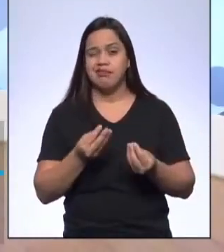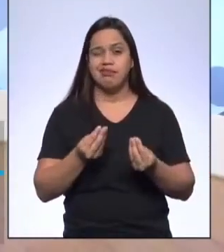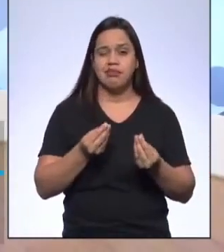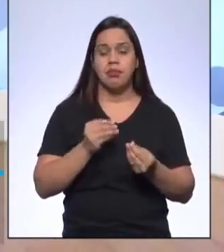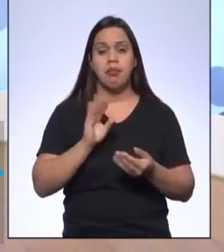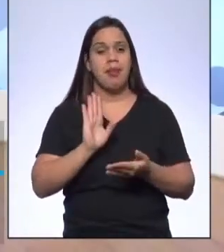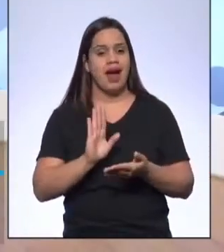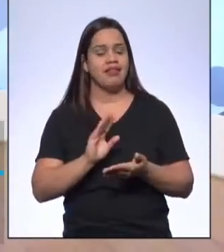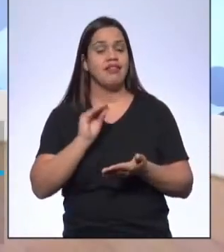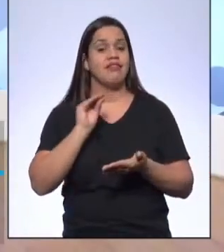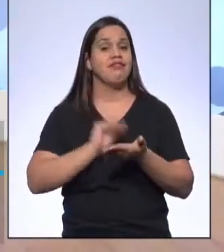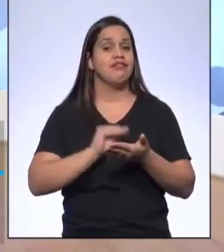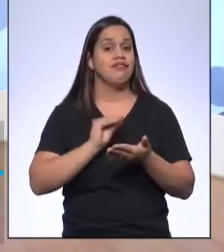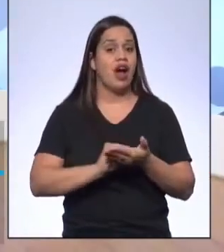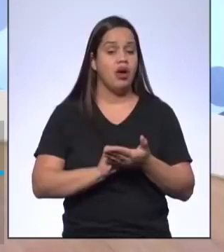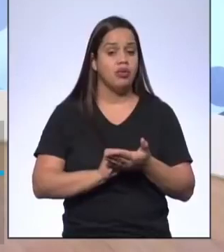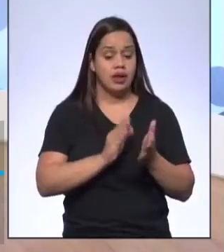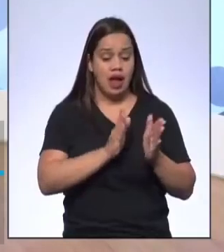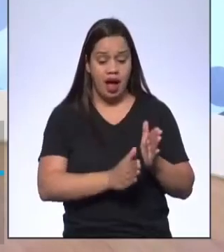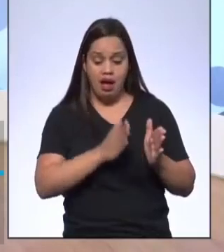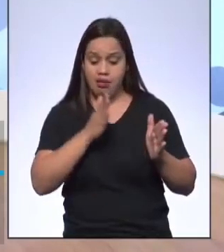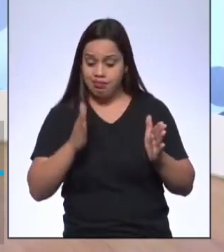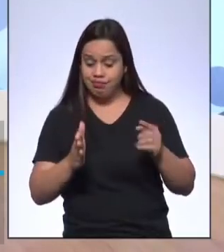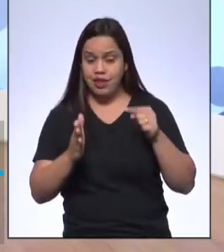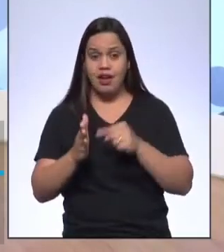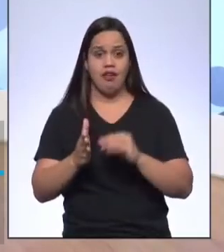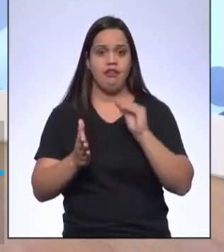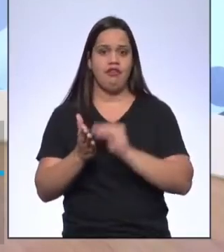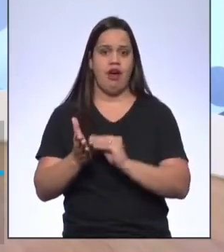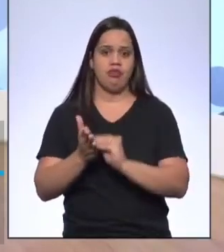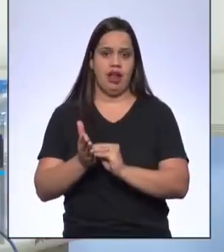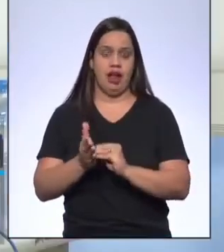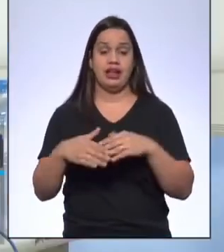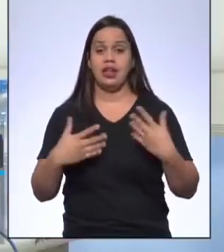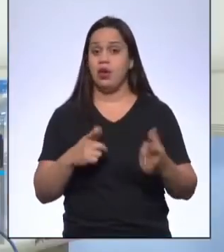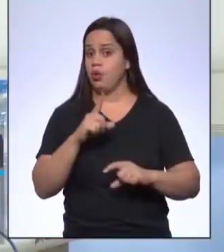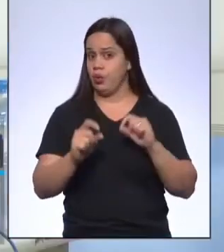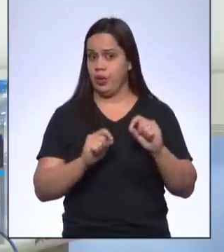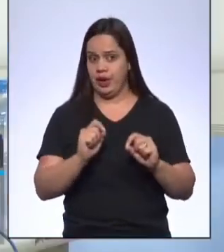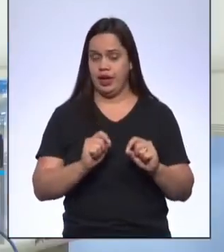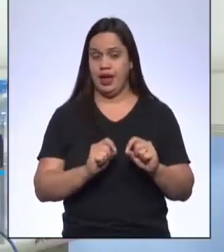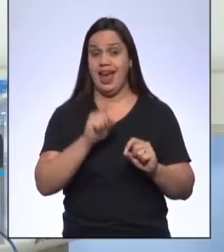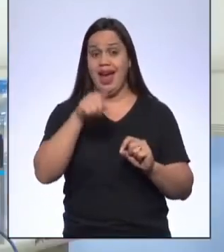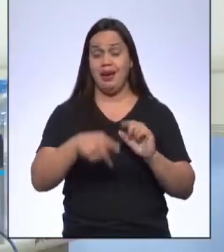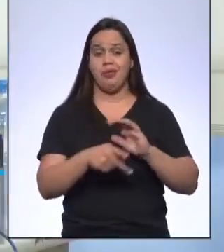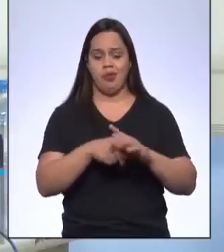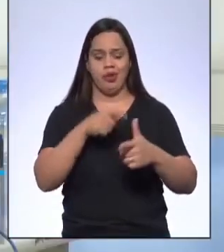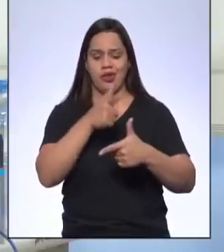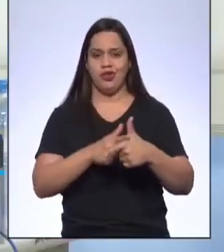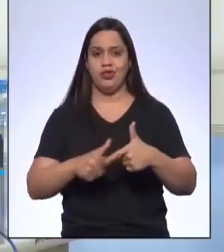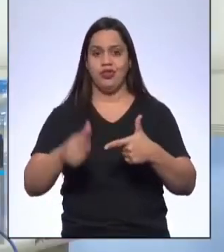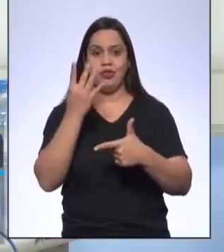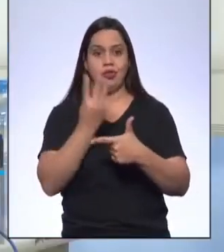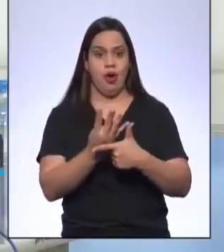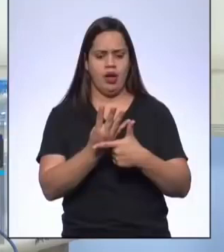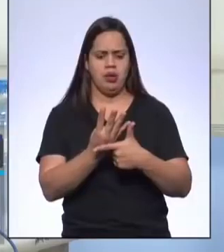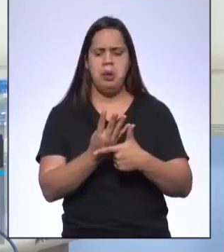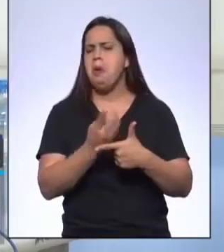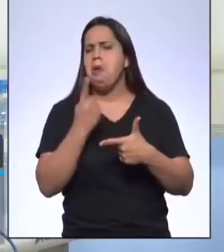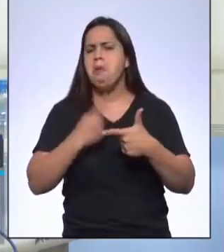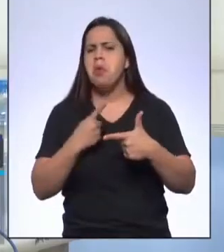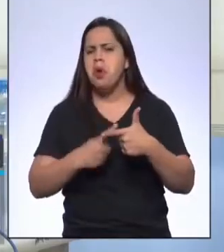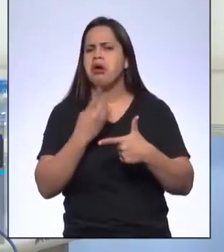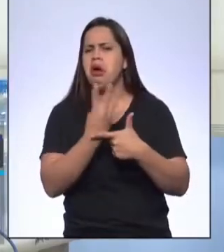uma etapa. Qual que é essa etapa, Jonas? No caso dessa etapa, é dividir por 4. Por que dividir por 4? Porque eu